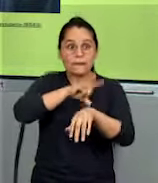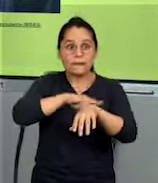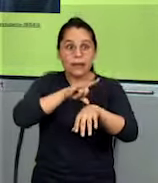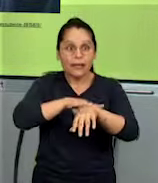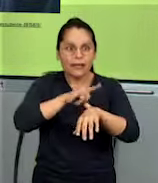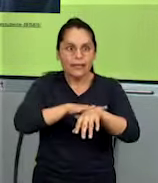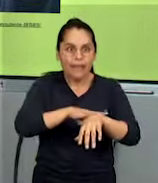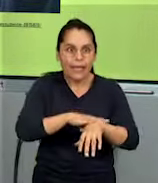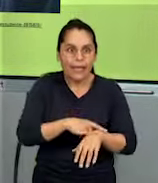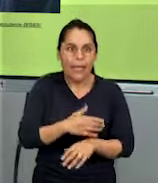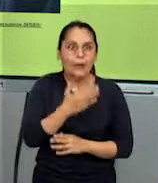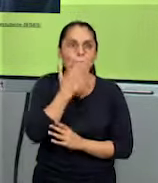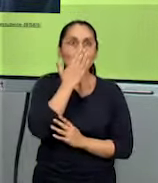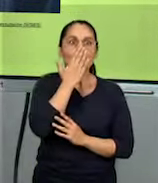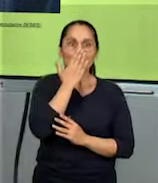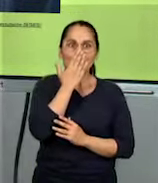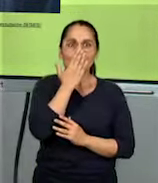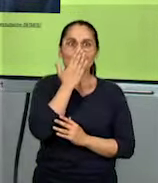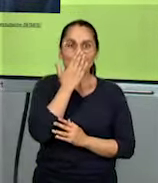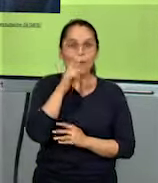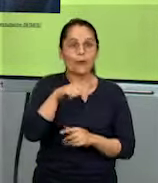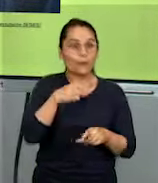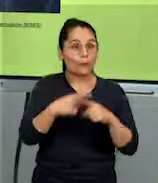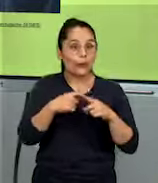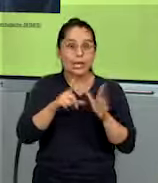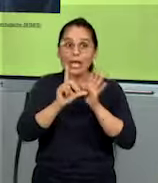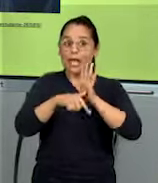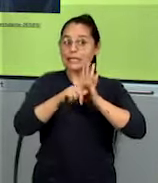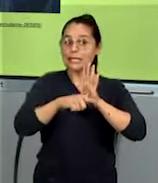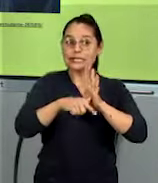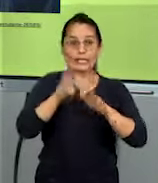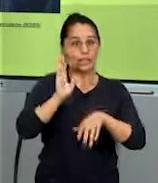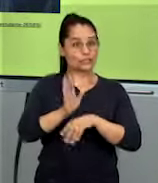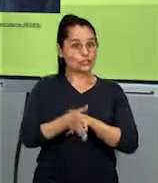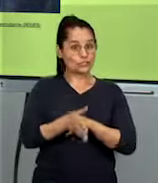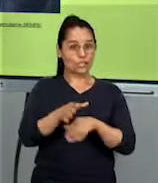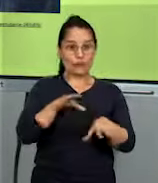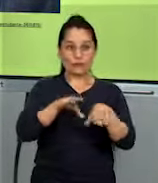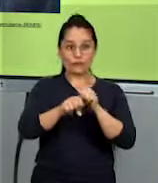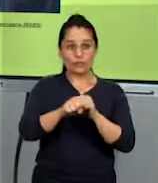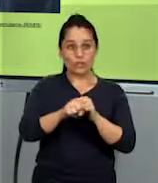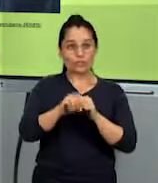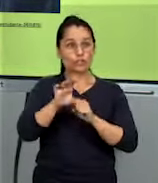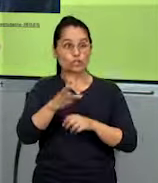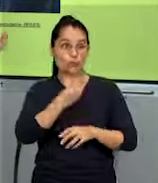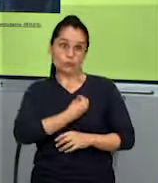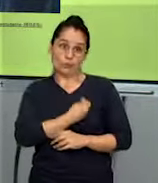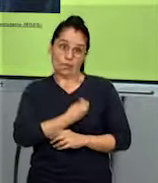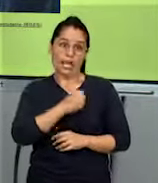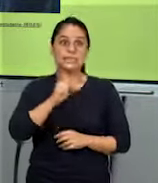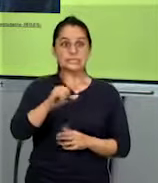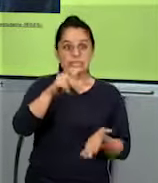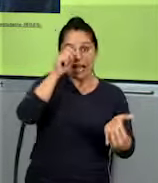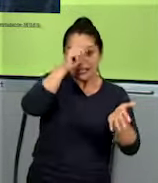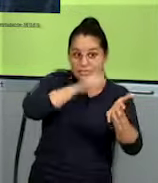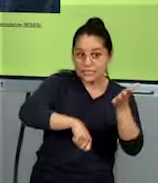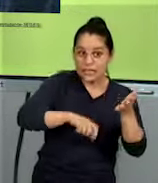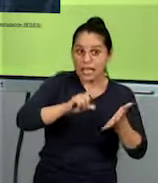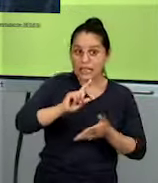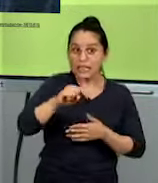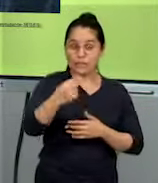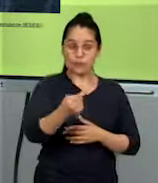para vocês terem uma ideia. Porque eu estava muito atrasada para a cerimônia de formatura e eu só podia participar da cerimônia depois que eu